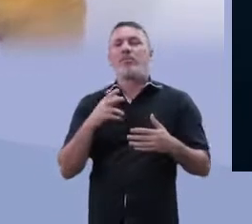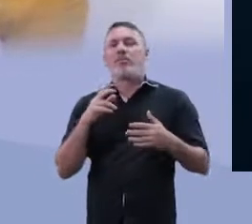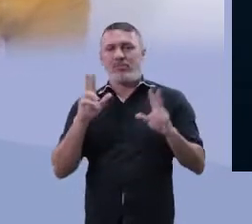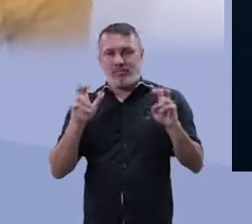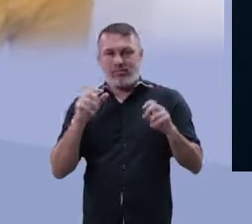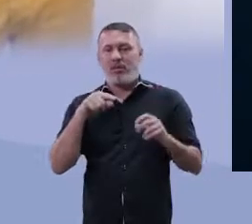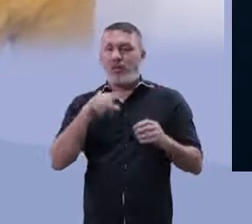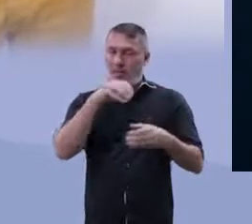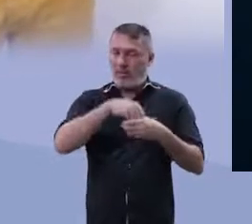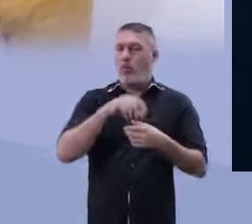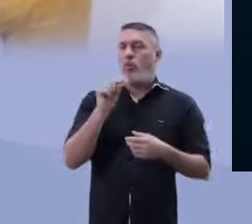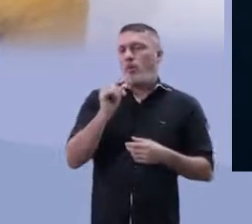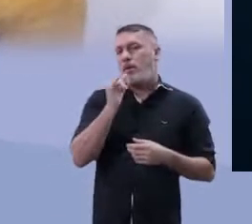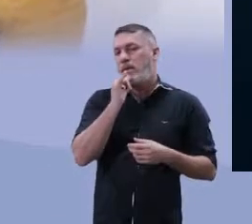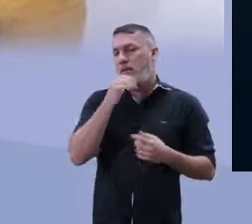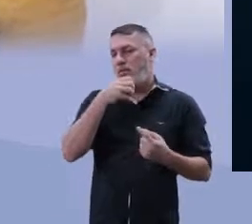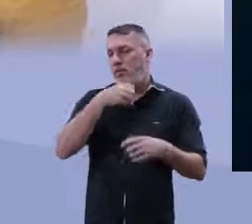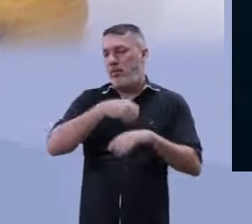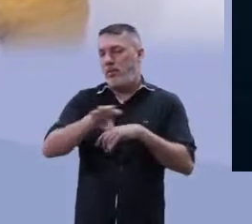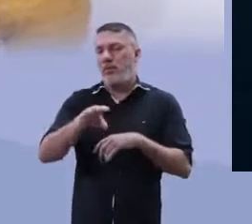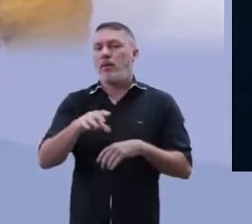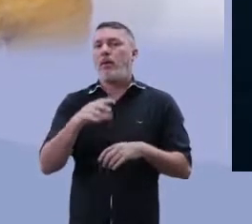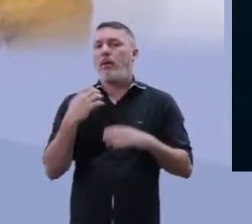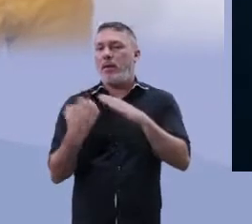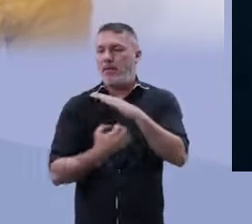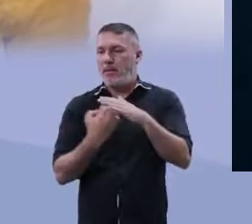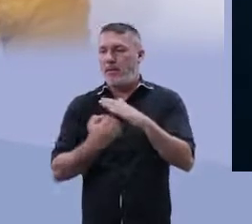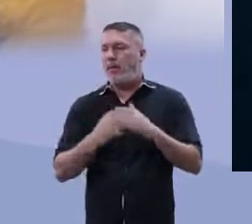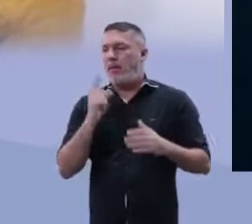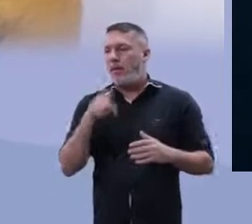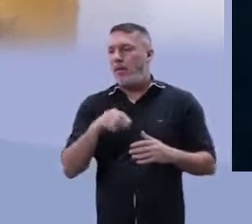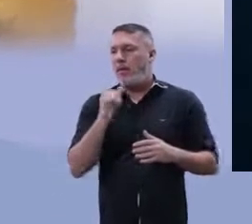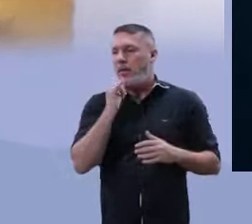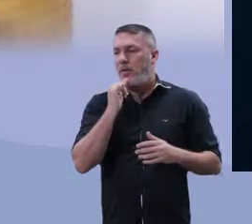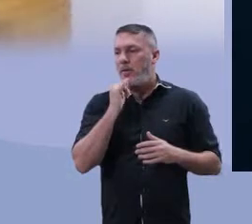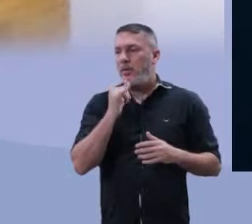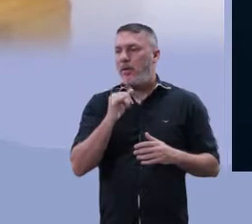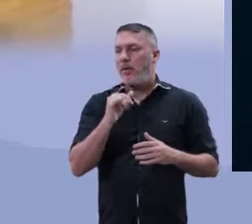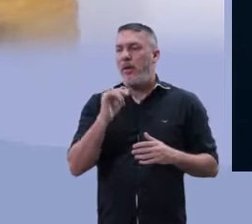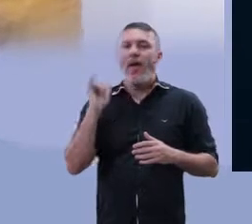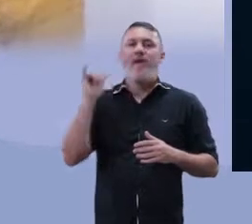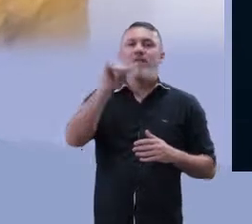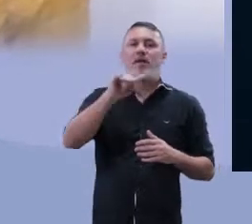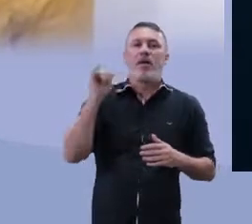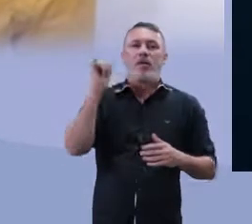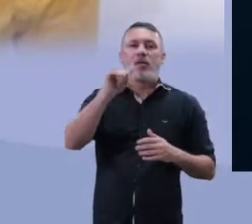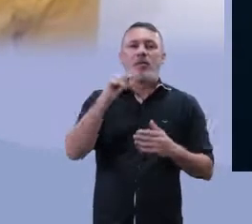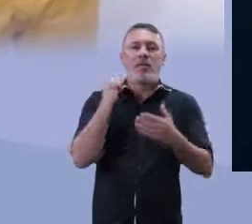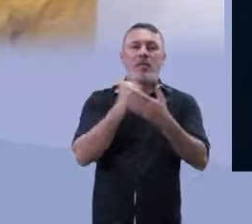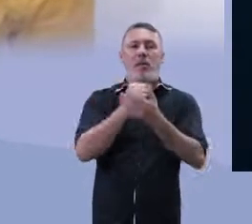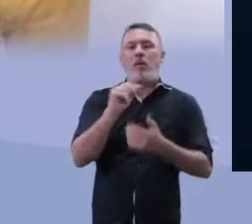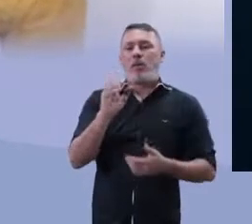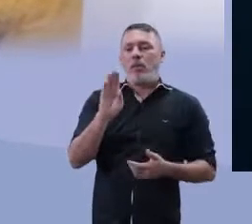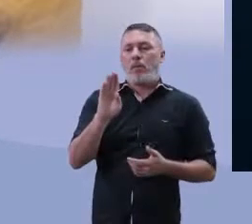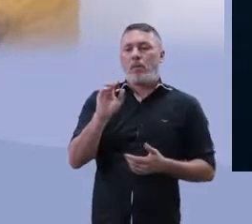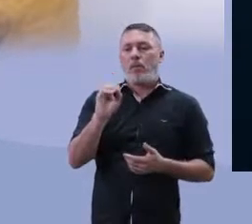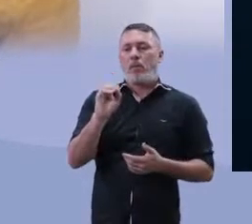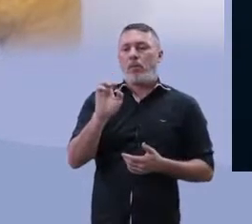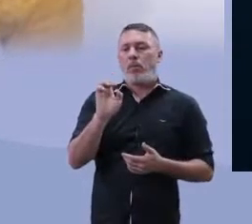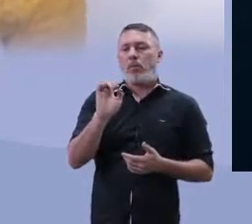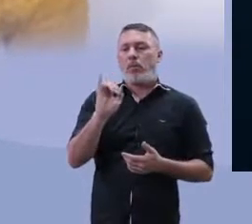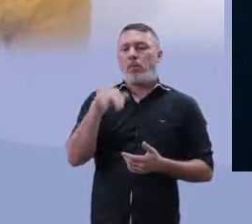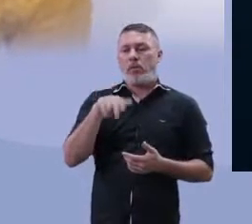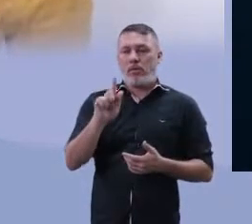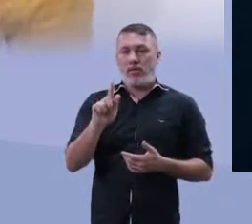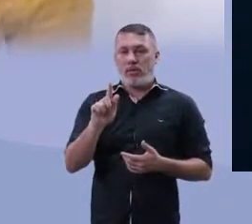o seguinte. Vou citar o exemplo de uma transnacional, a empresa Boeing, que produz aviões. A Boeing, quando ela vai produzir